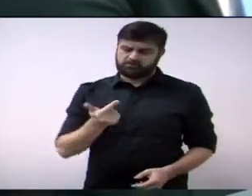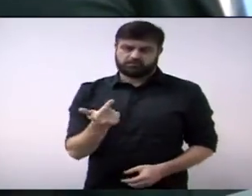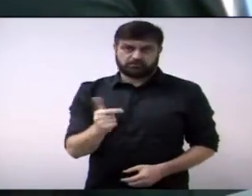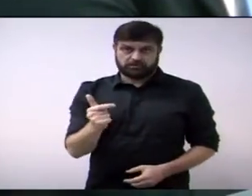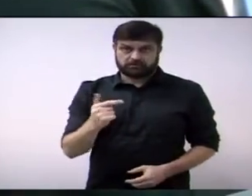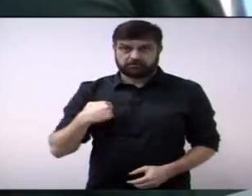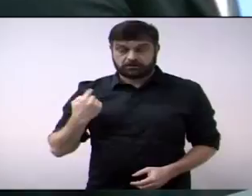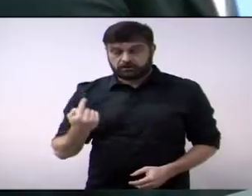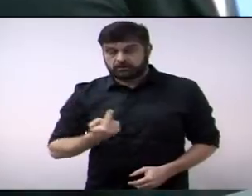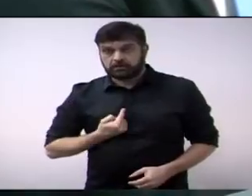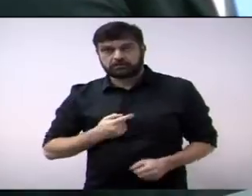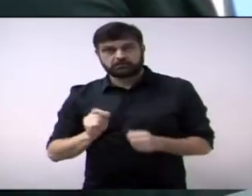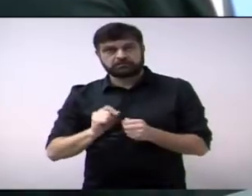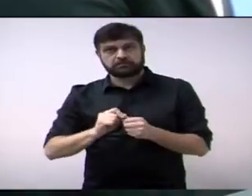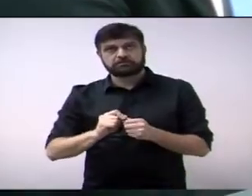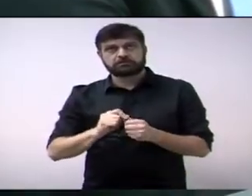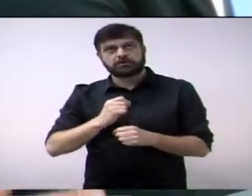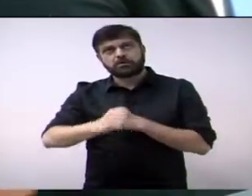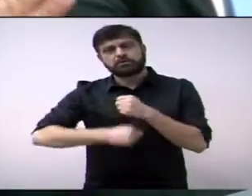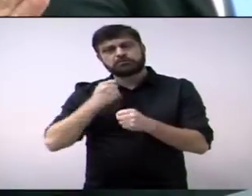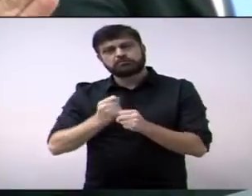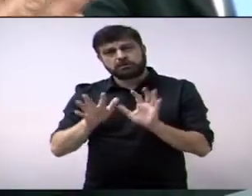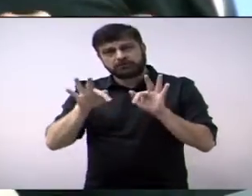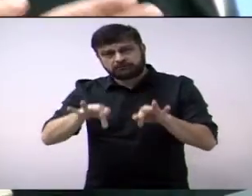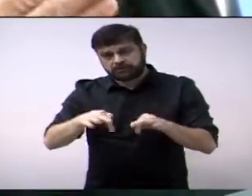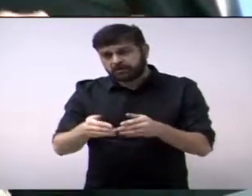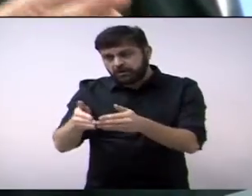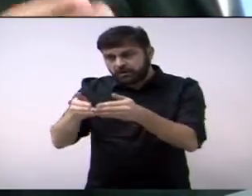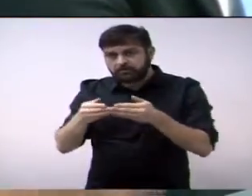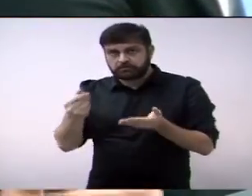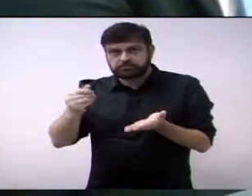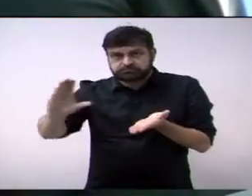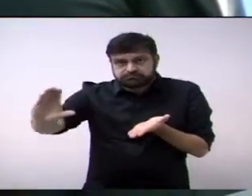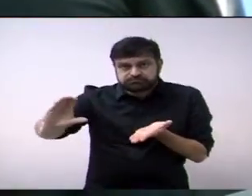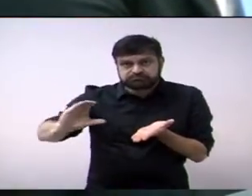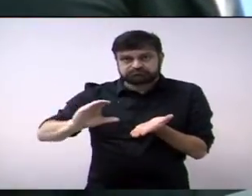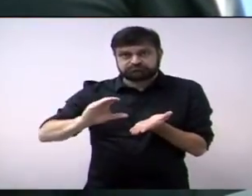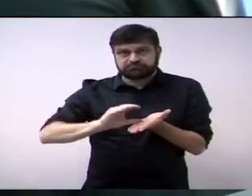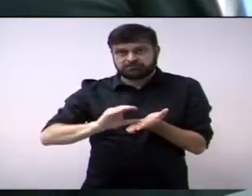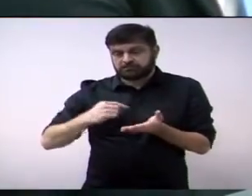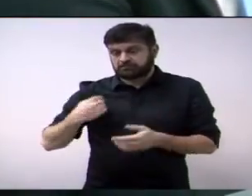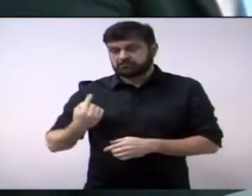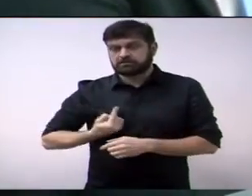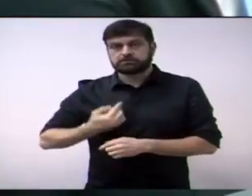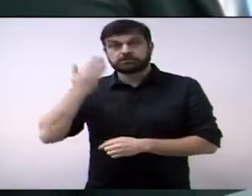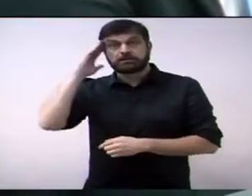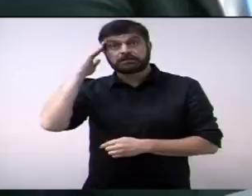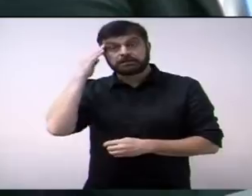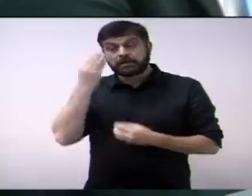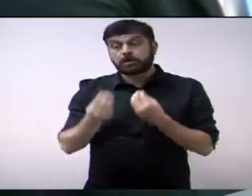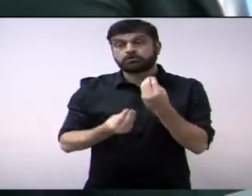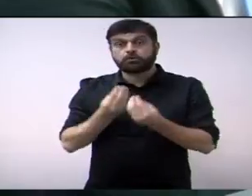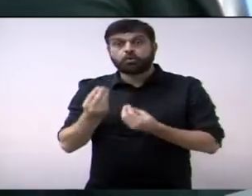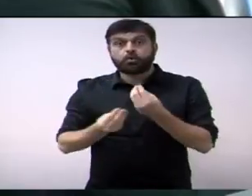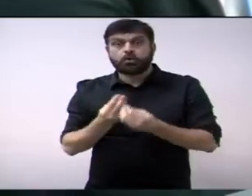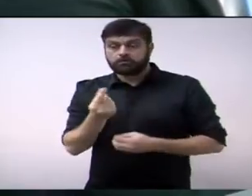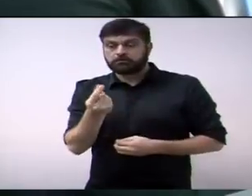emenda que eu coloquei no final do ano, ela é importante porque a gente começa a entender um pouquinho mais de orçamento público. Então, a